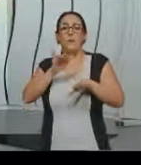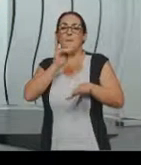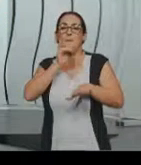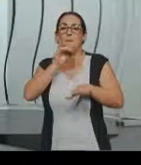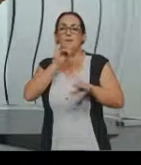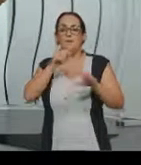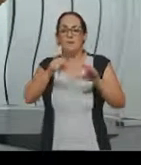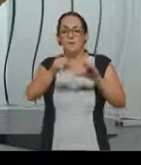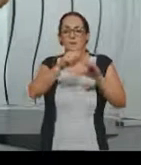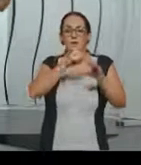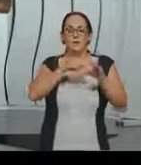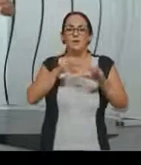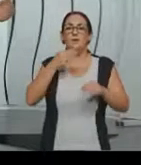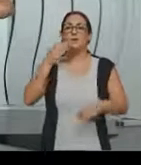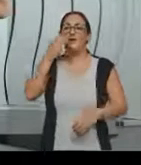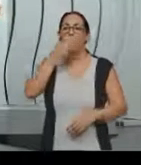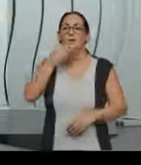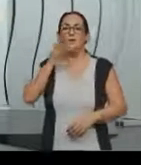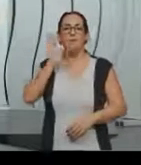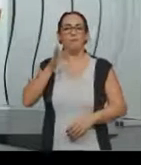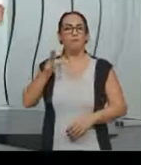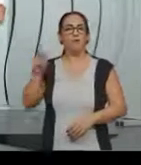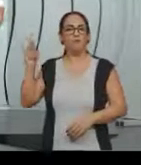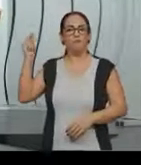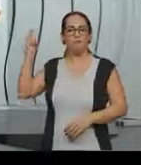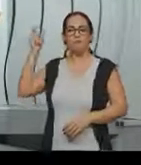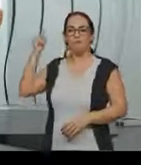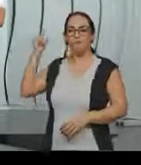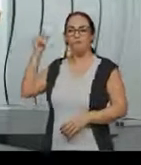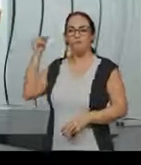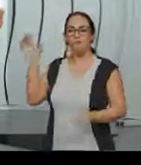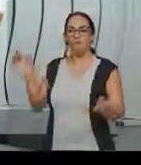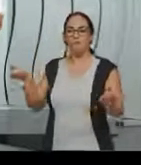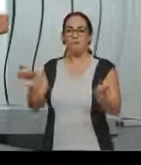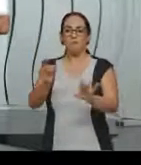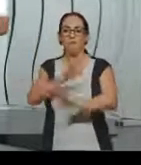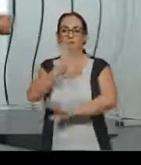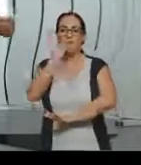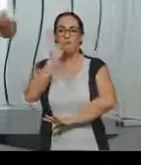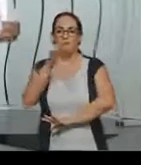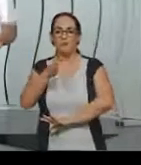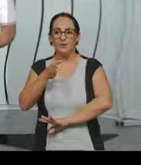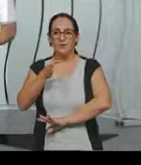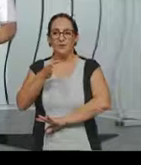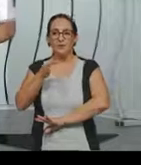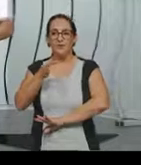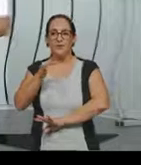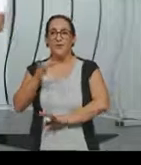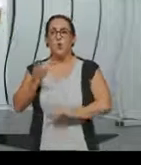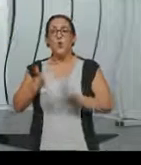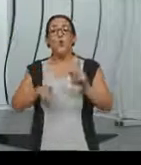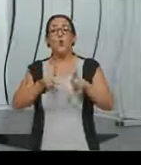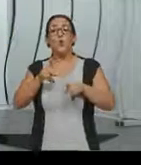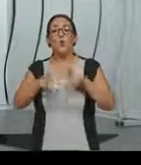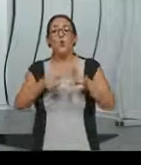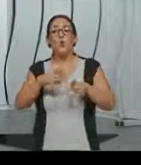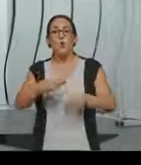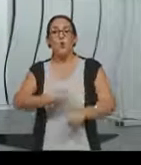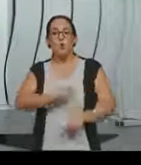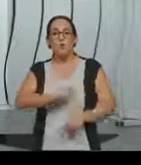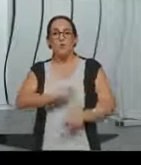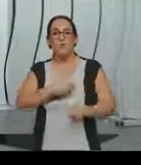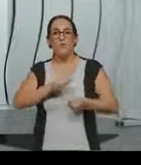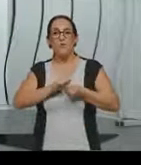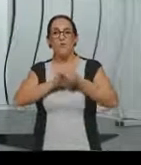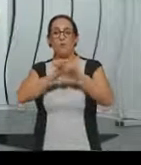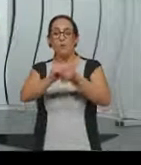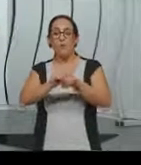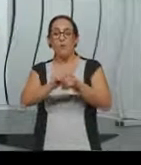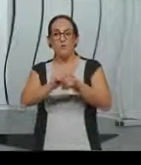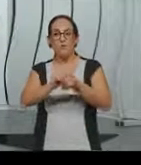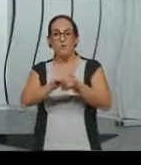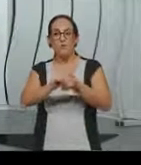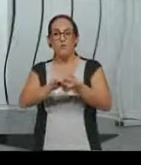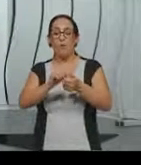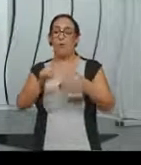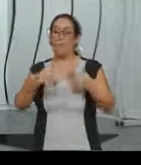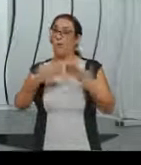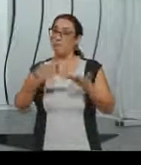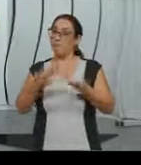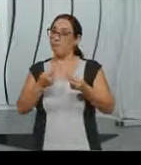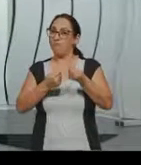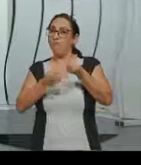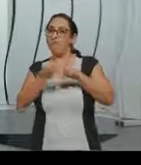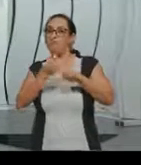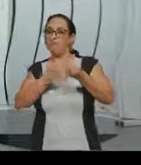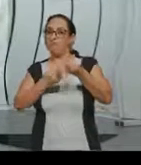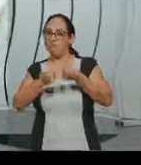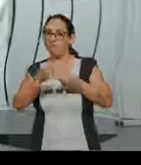tinha dançado. E aí, as pessoas que ali viviam tinham dançado junto, né? A questão econômica se comprometeu